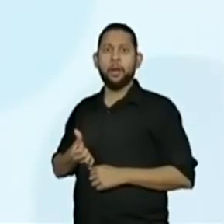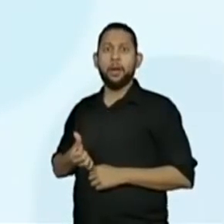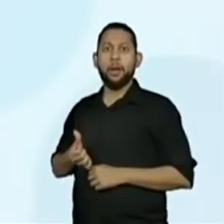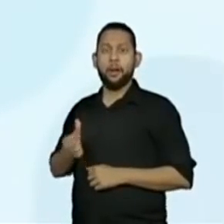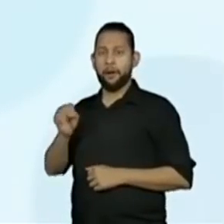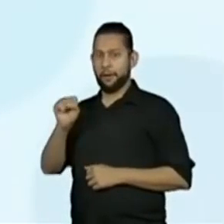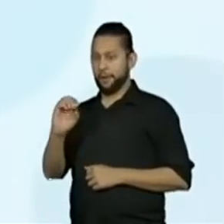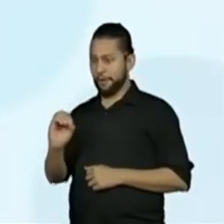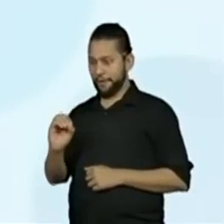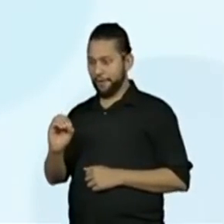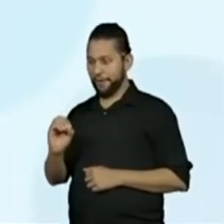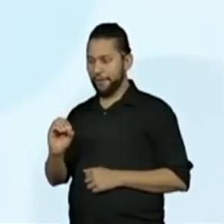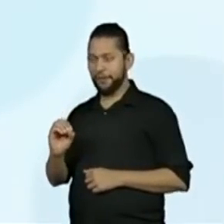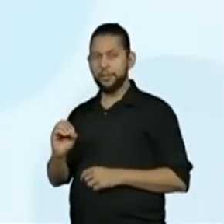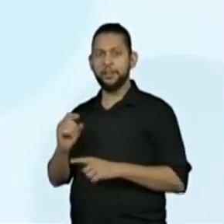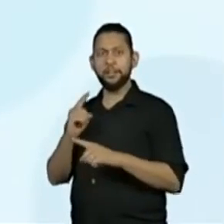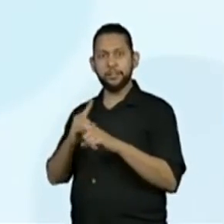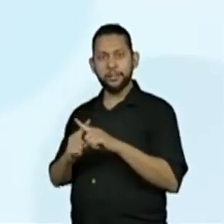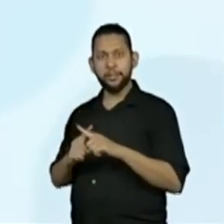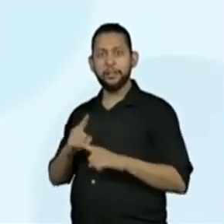Um e oitenta